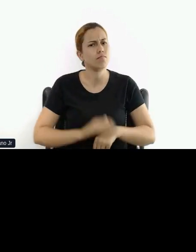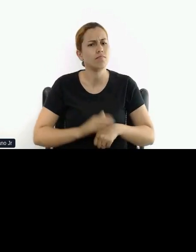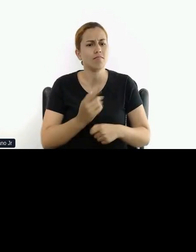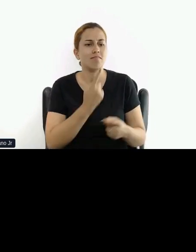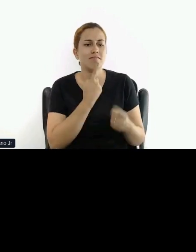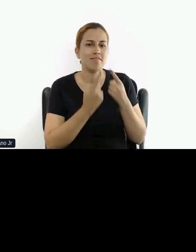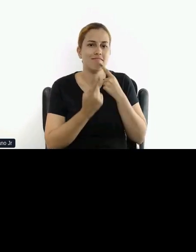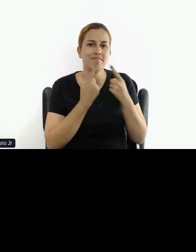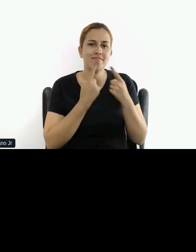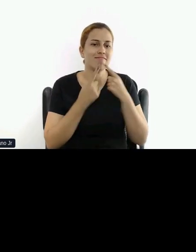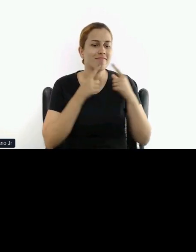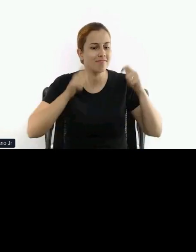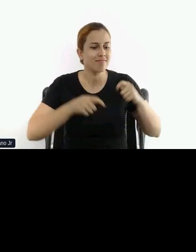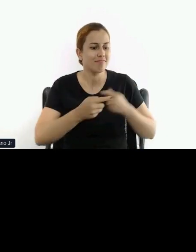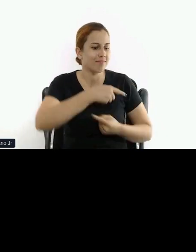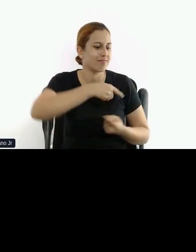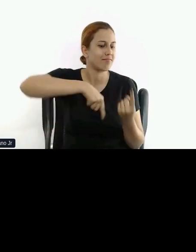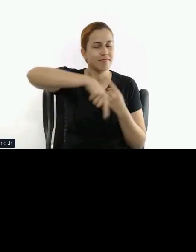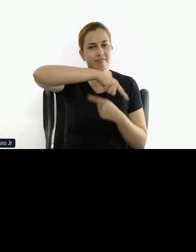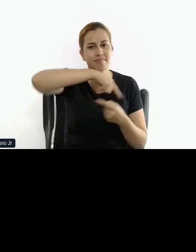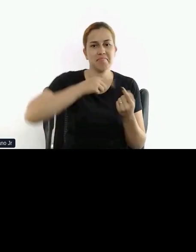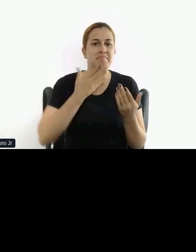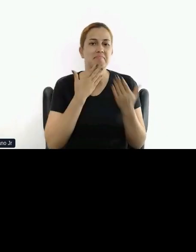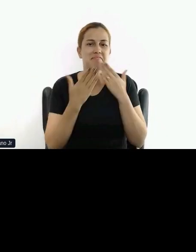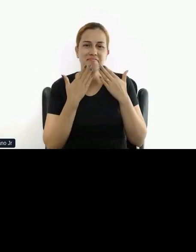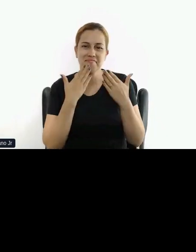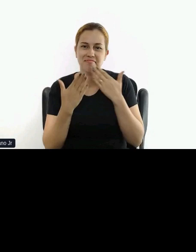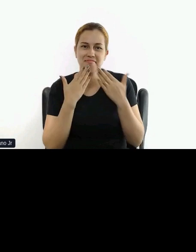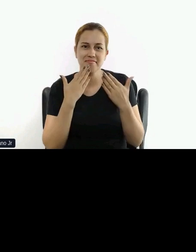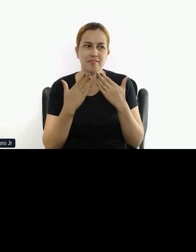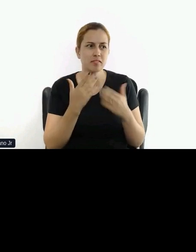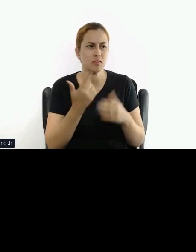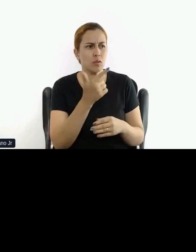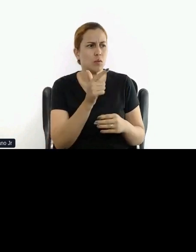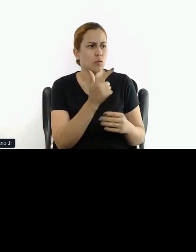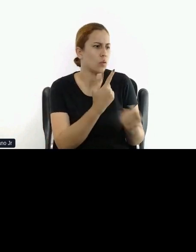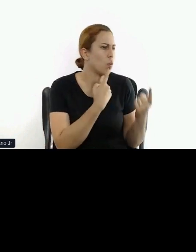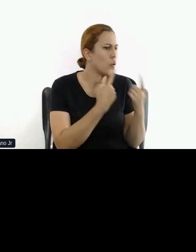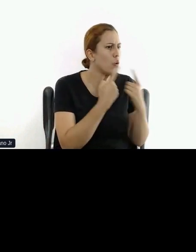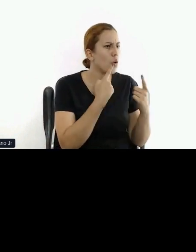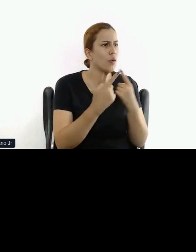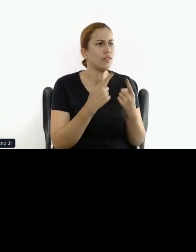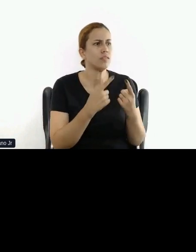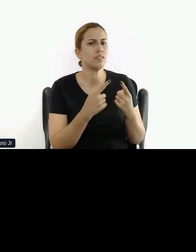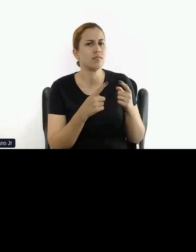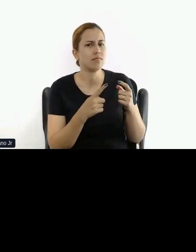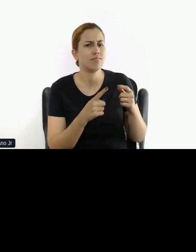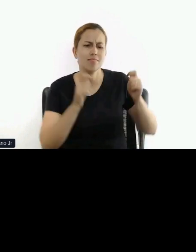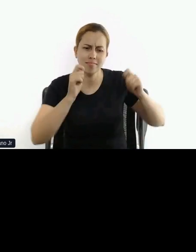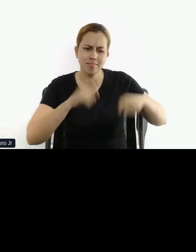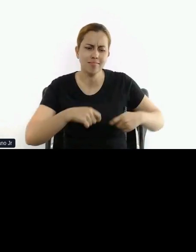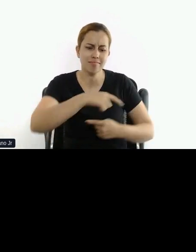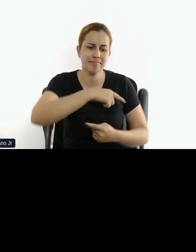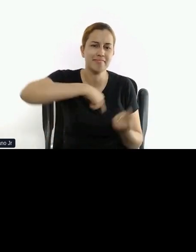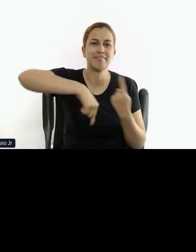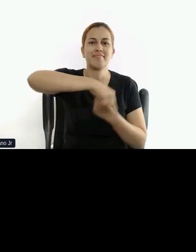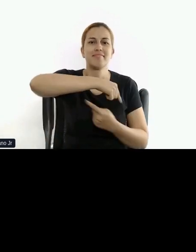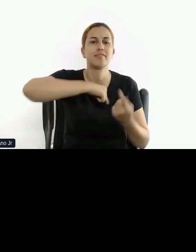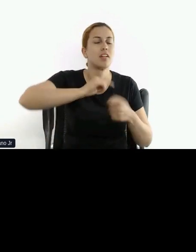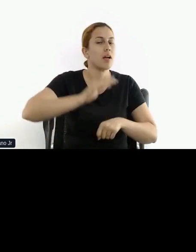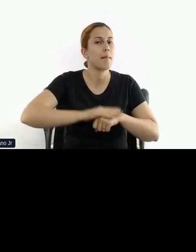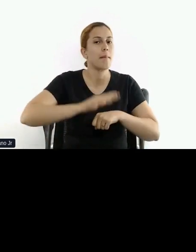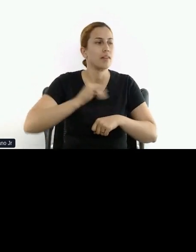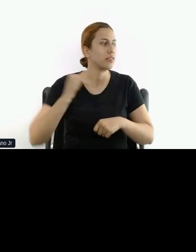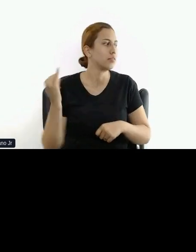vocês podem ficar à vontade para um interromper o outro, conversar. Acho que a ideia aqui é a gente discutir o máximo